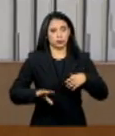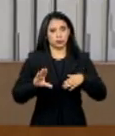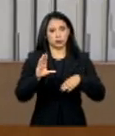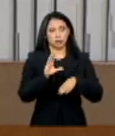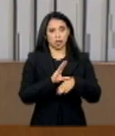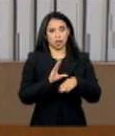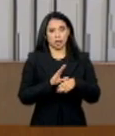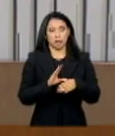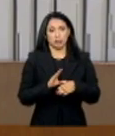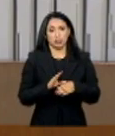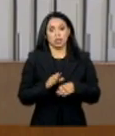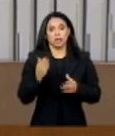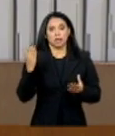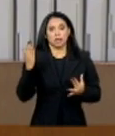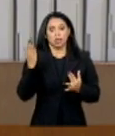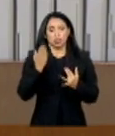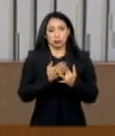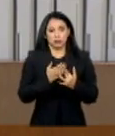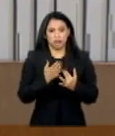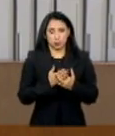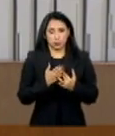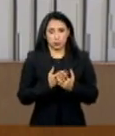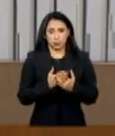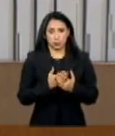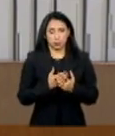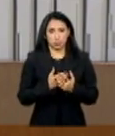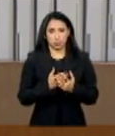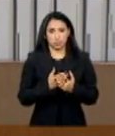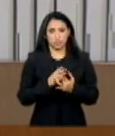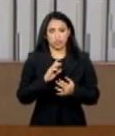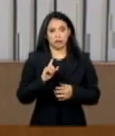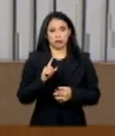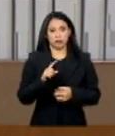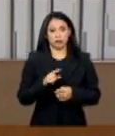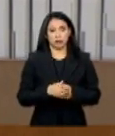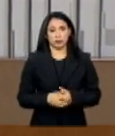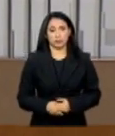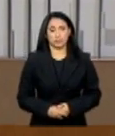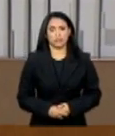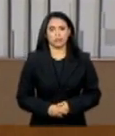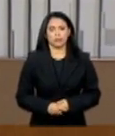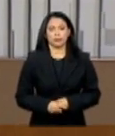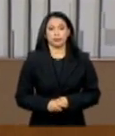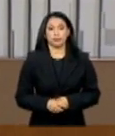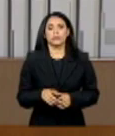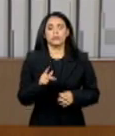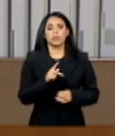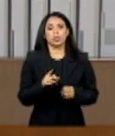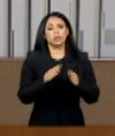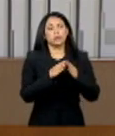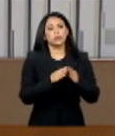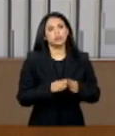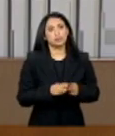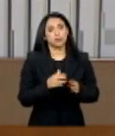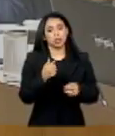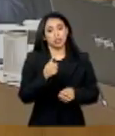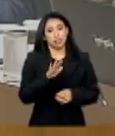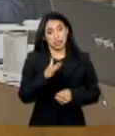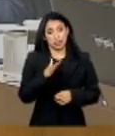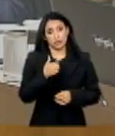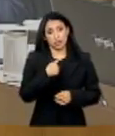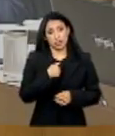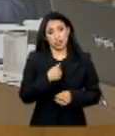vamos fazer o intervalo regimental em suspensão do senhor presidente foi só pela ordem eu talvez tenha que me retirar mais